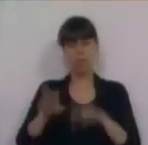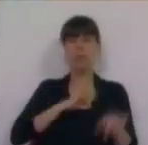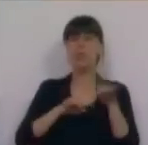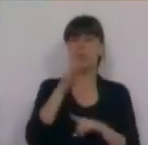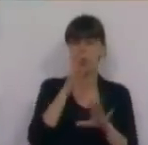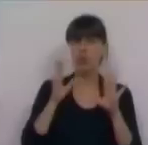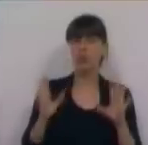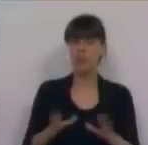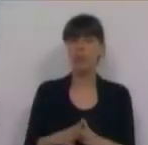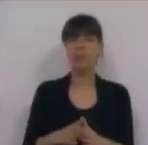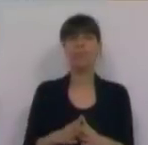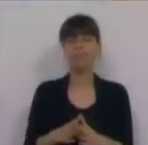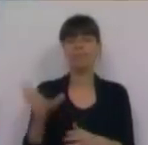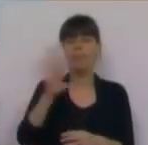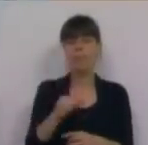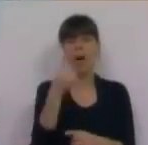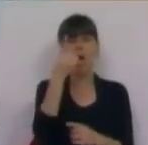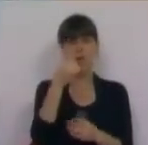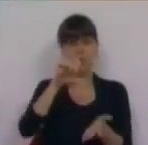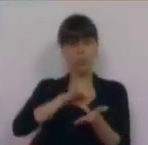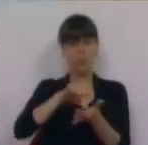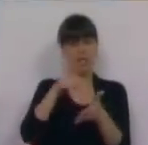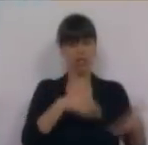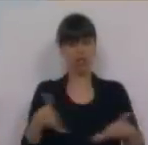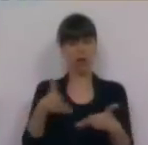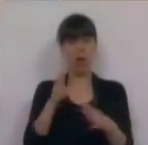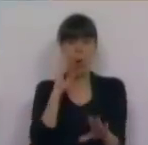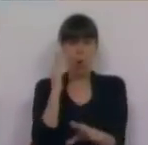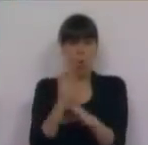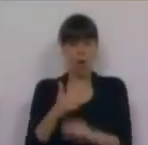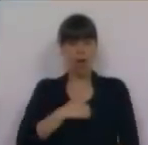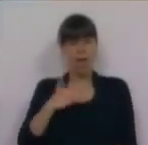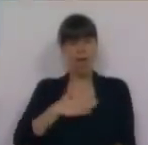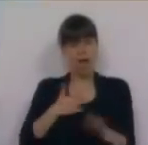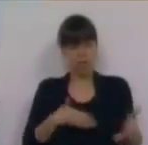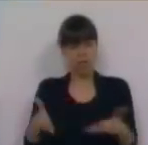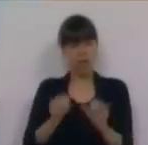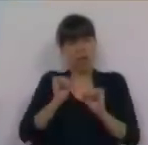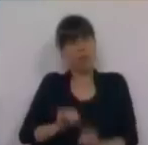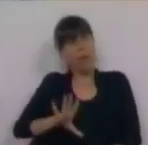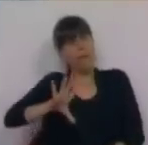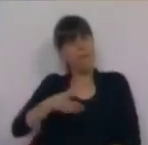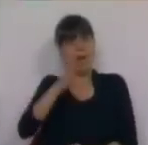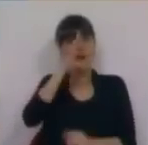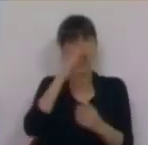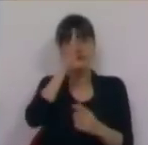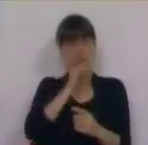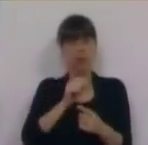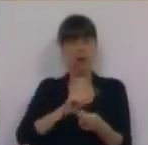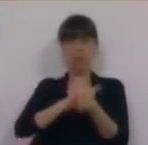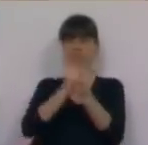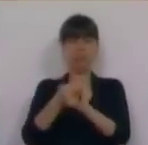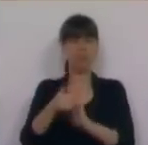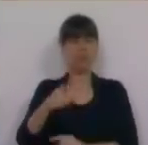senhores deputados, é que vamos ver mais um centro estratégico, a última empresa estratégica deste país em mãos públicas, a